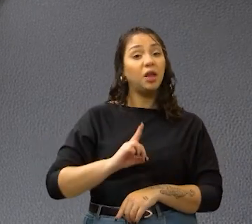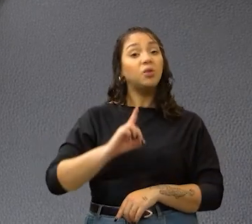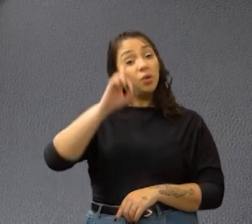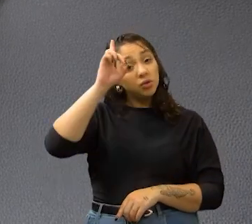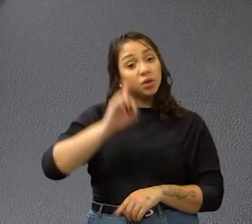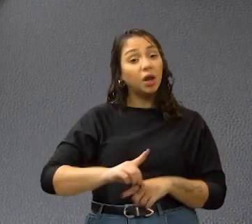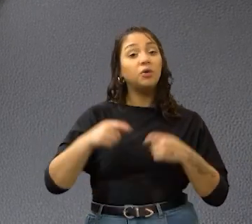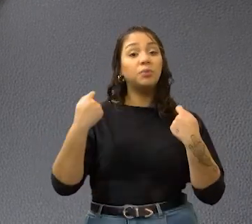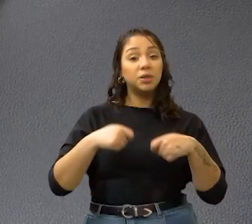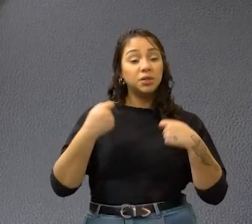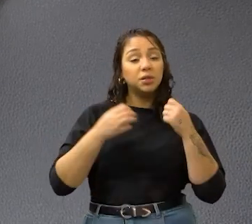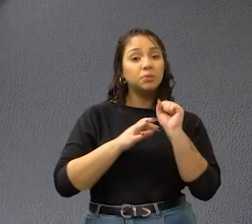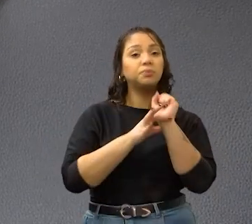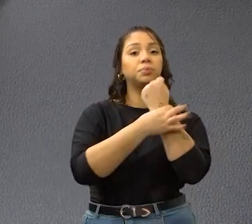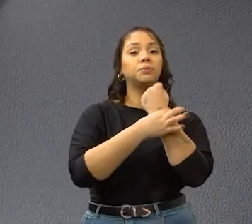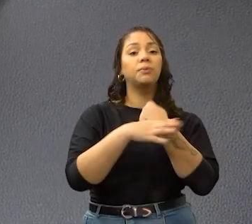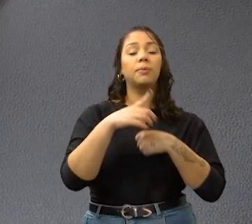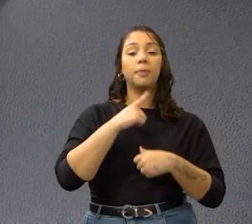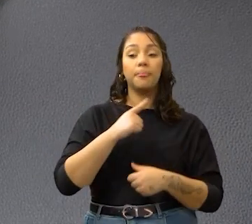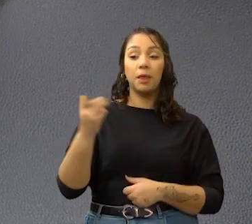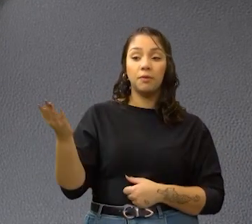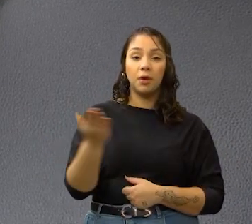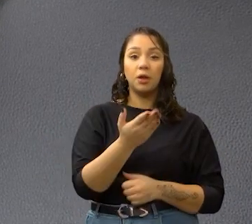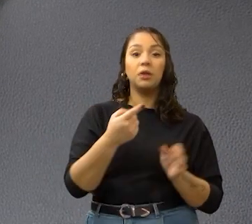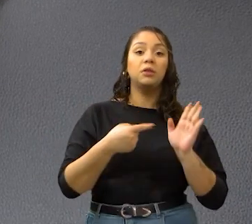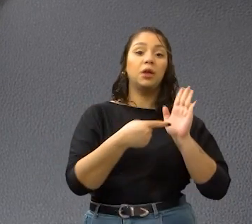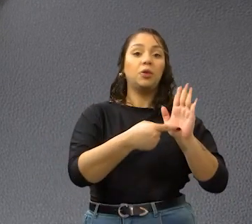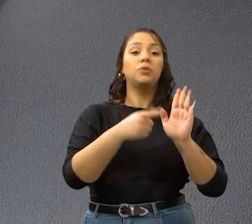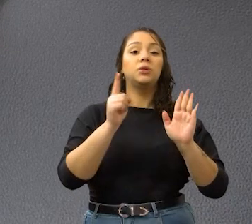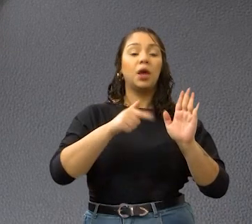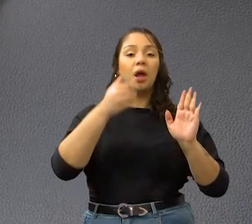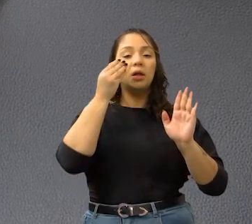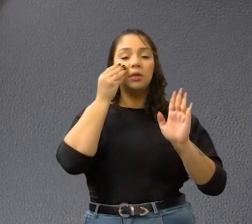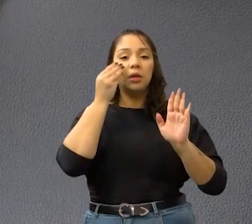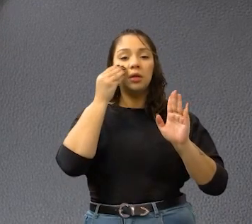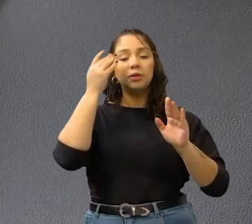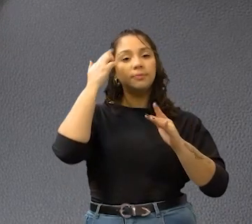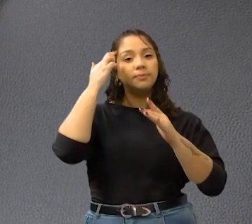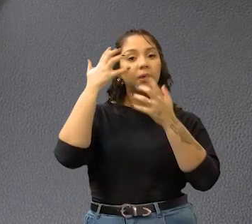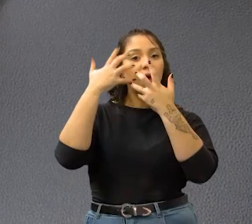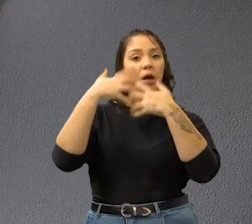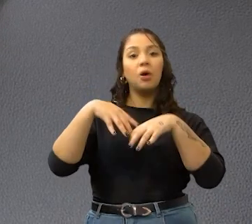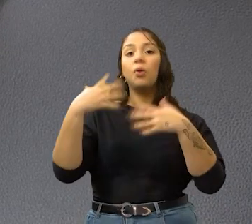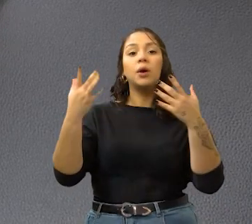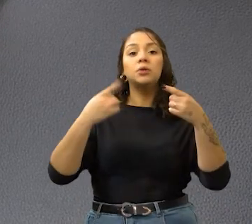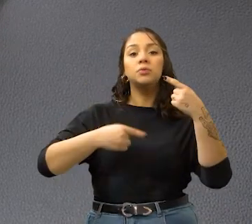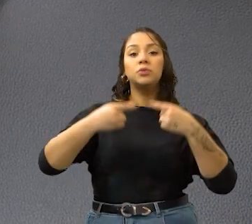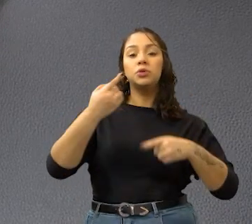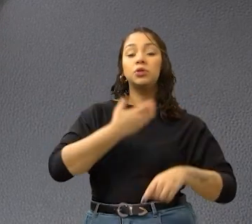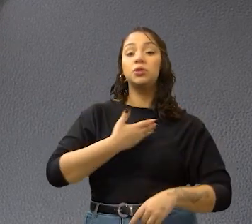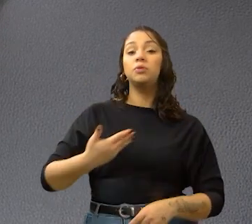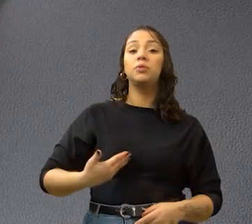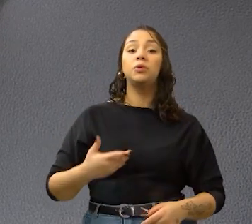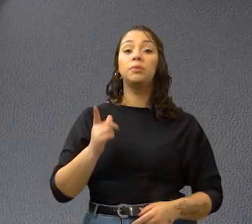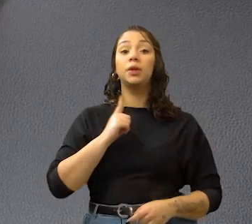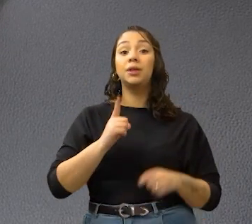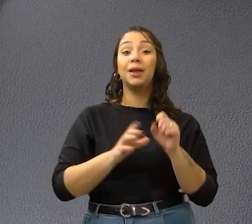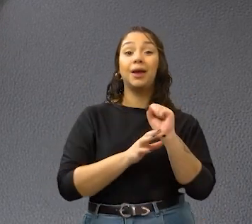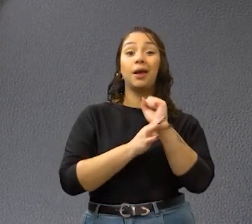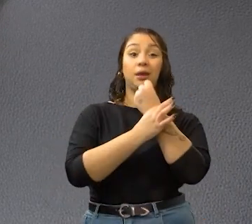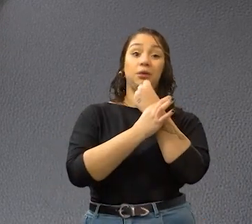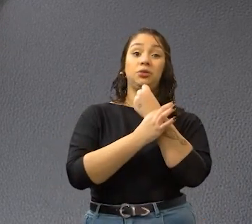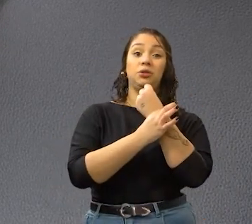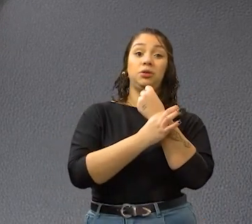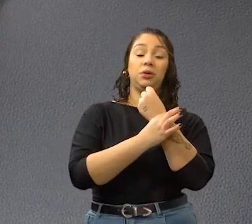assegurados. Então, quando a gente trouxe essa, né, especificamente, foi para a gente tentar pensar quais são as políticas públicas que a gente pode ter para